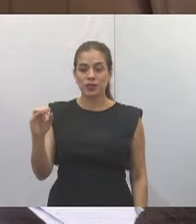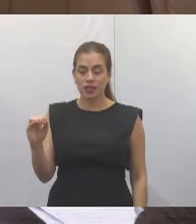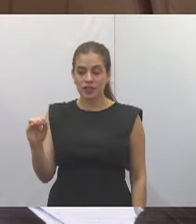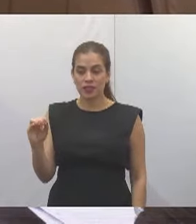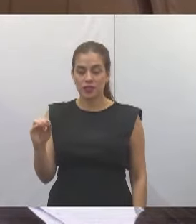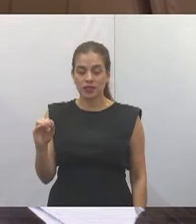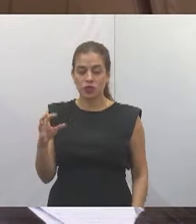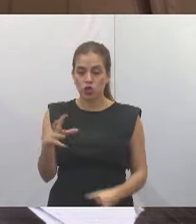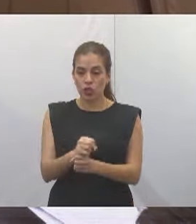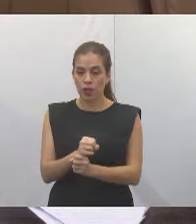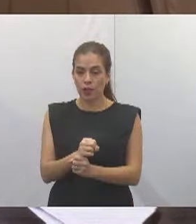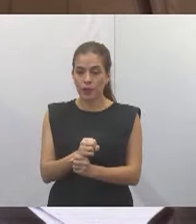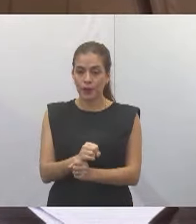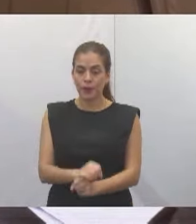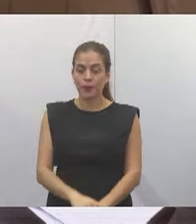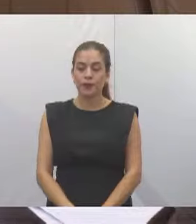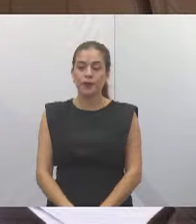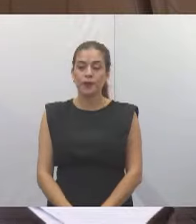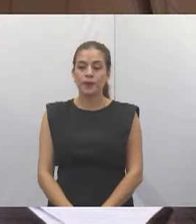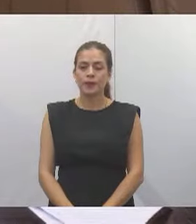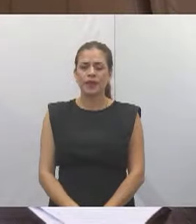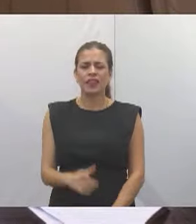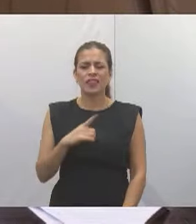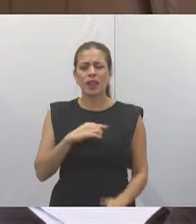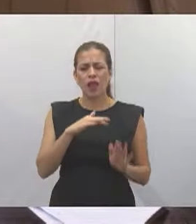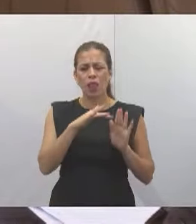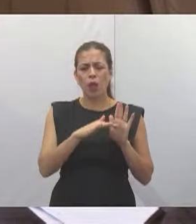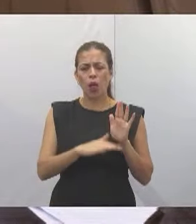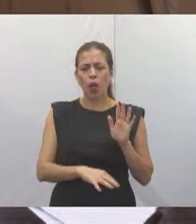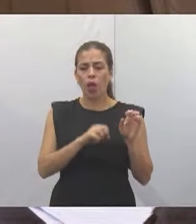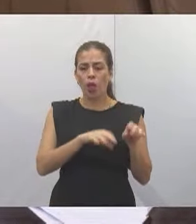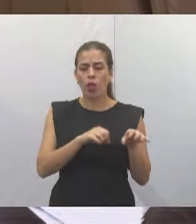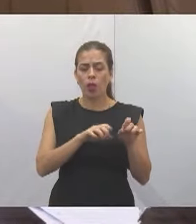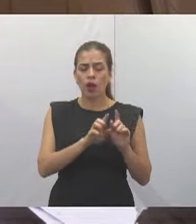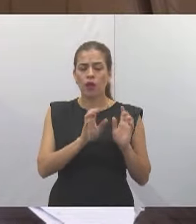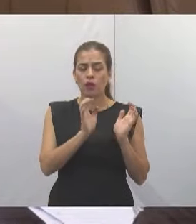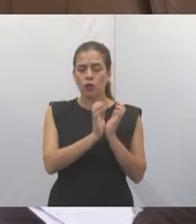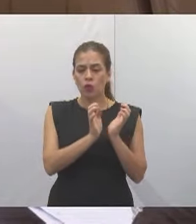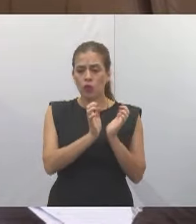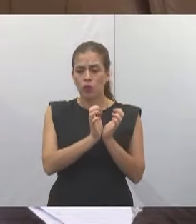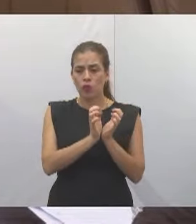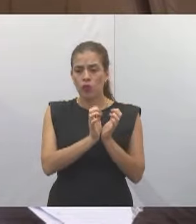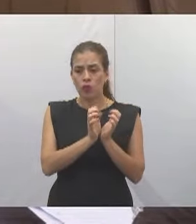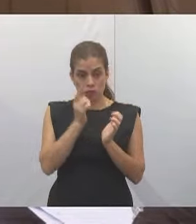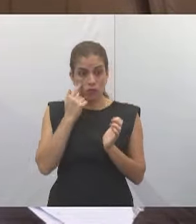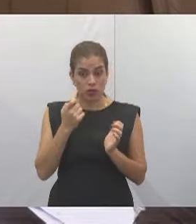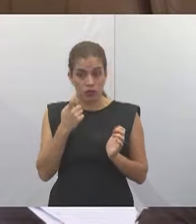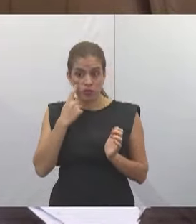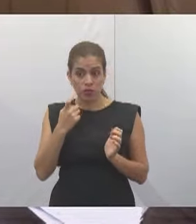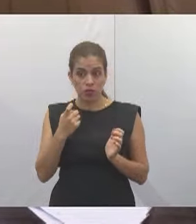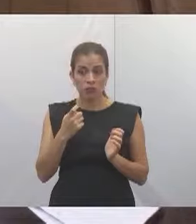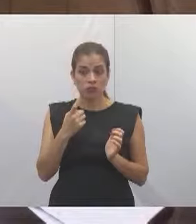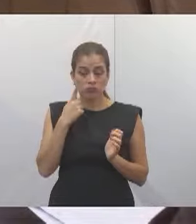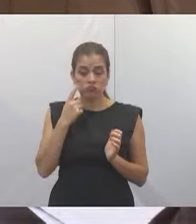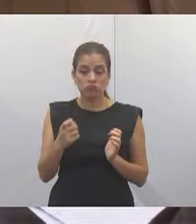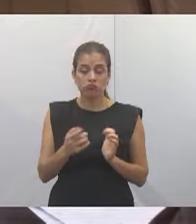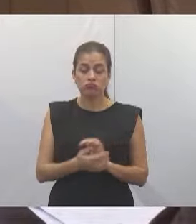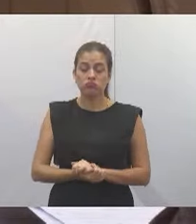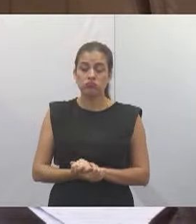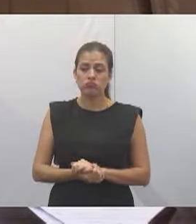total de ações. Aí tem um monte de ações educativas, grupos. É interessante, bem